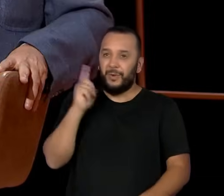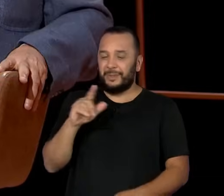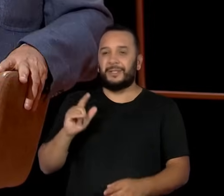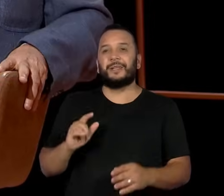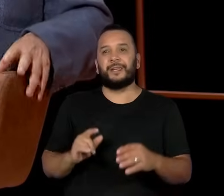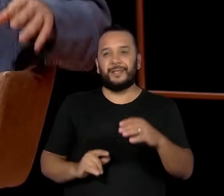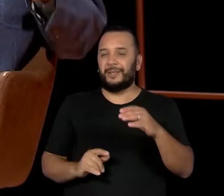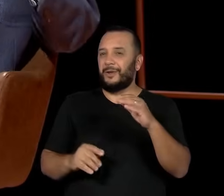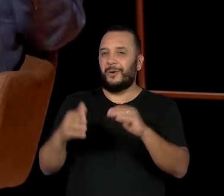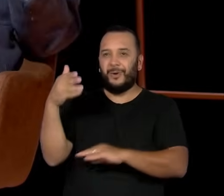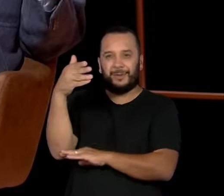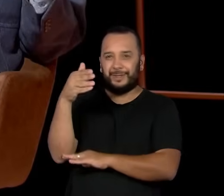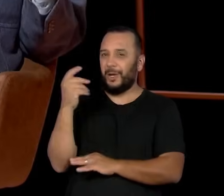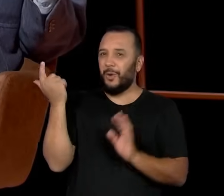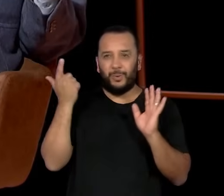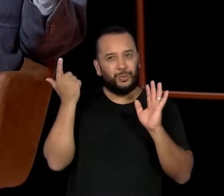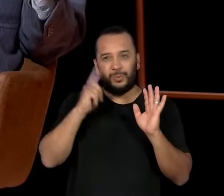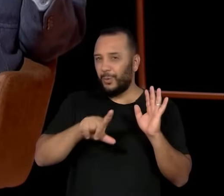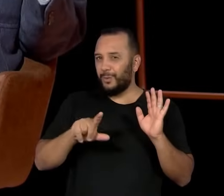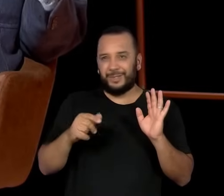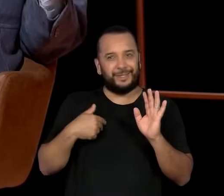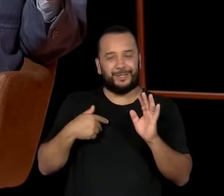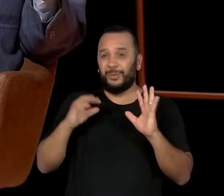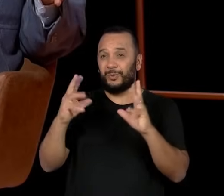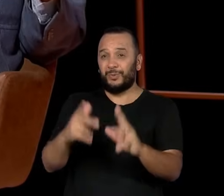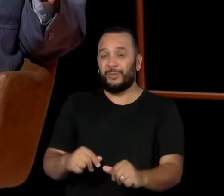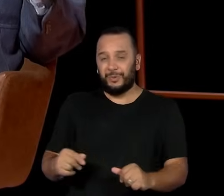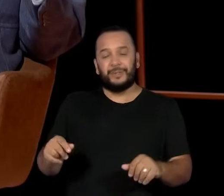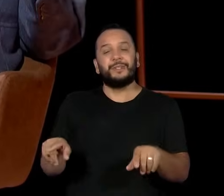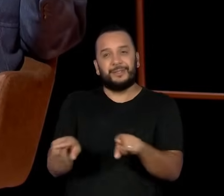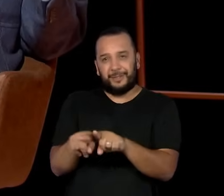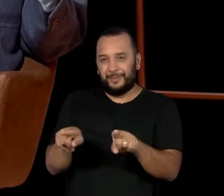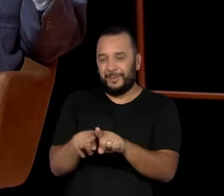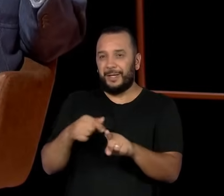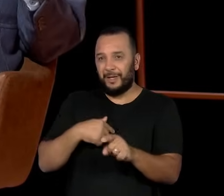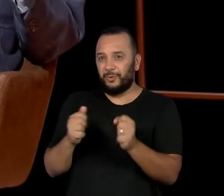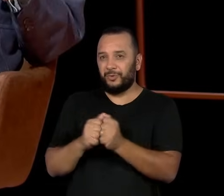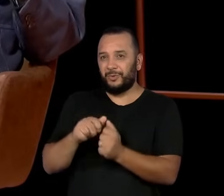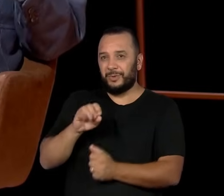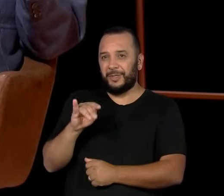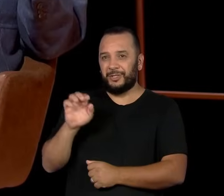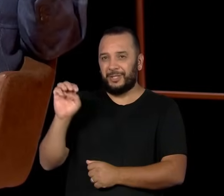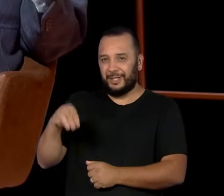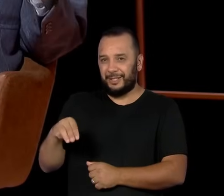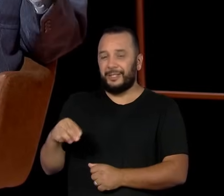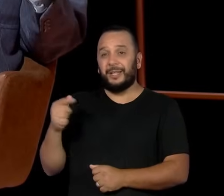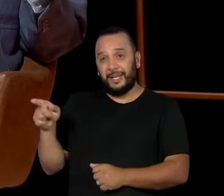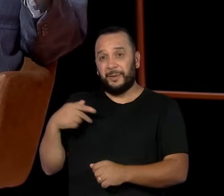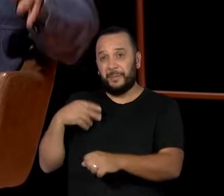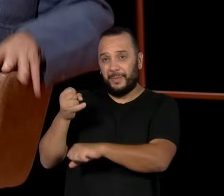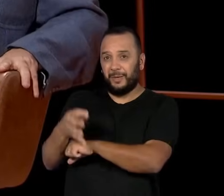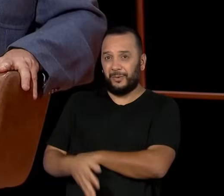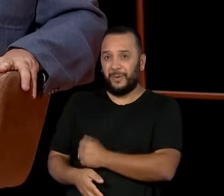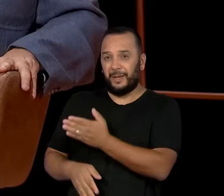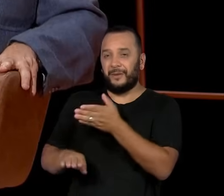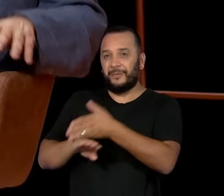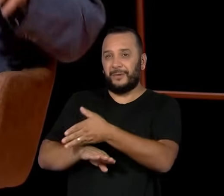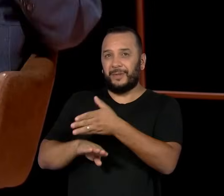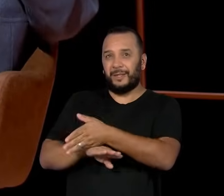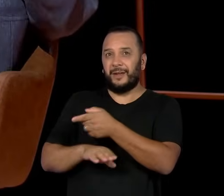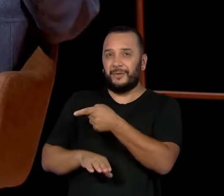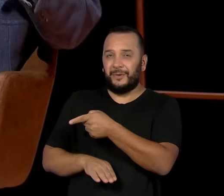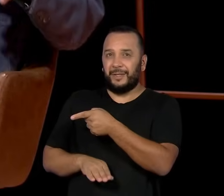apoios possíveis. Naquela época, eu frequentava o João Sebastião Bar e frequentava a madrugada o Pedrinho